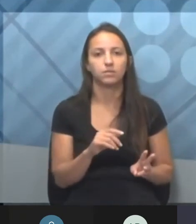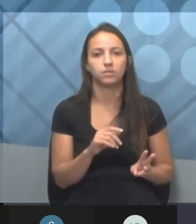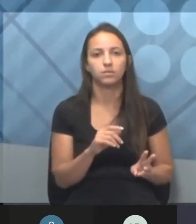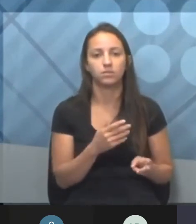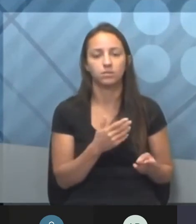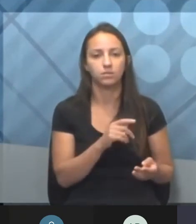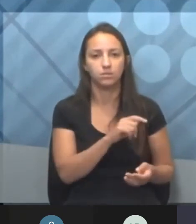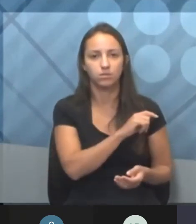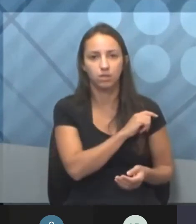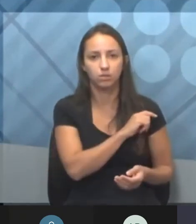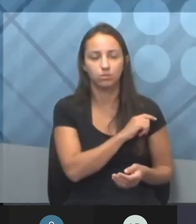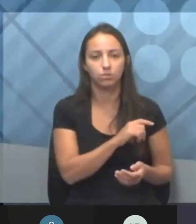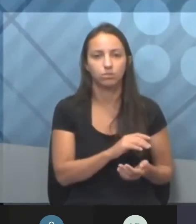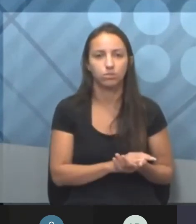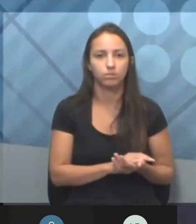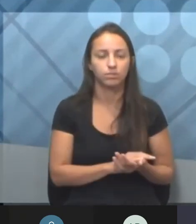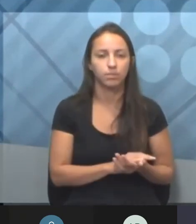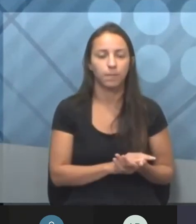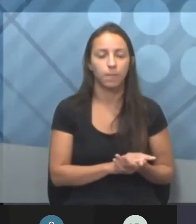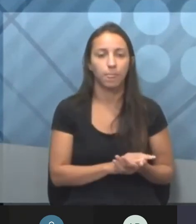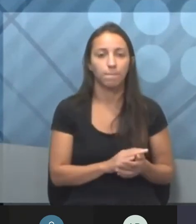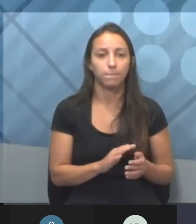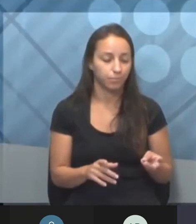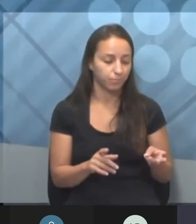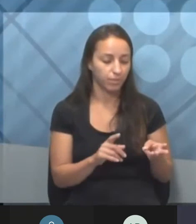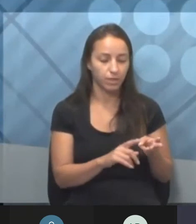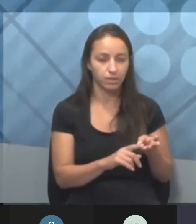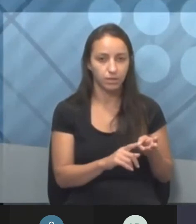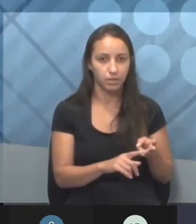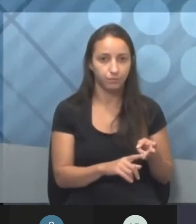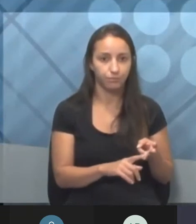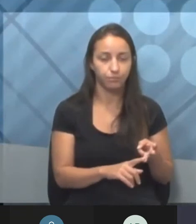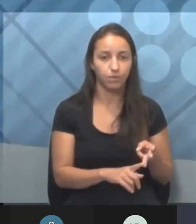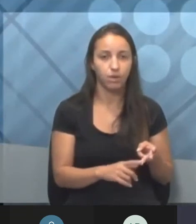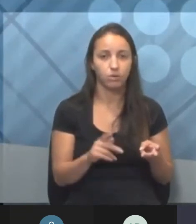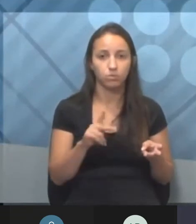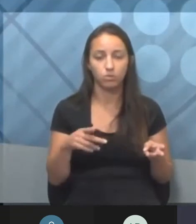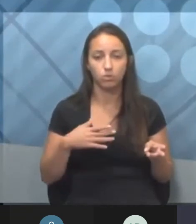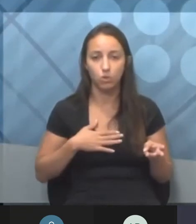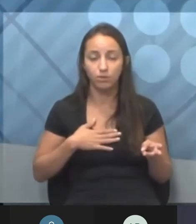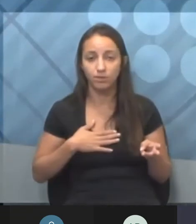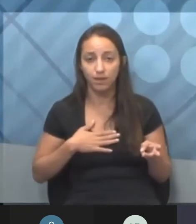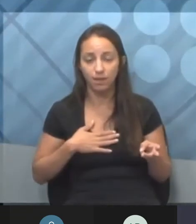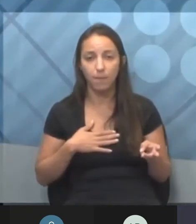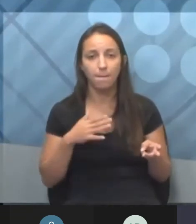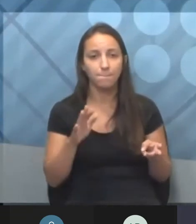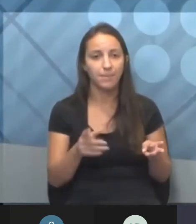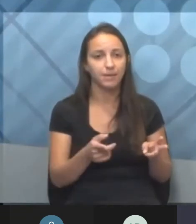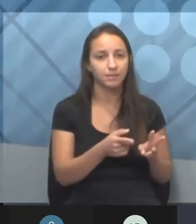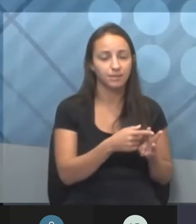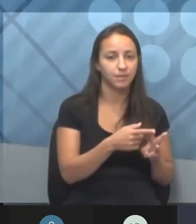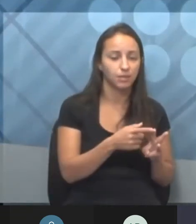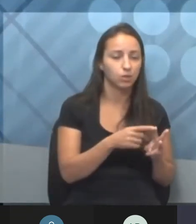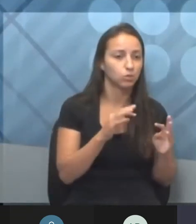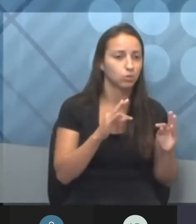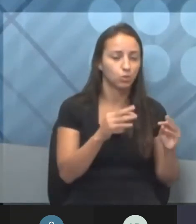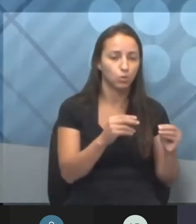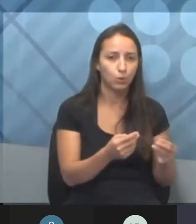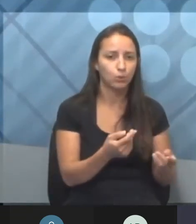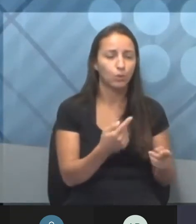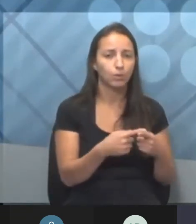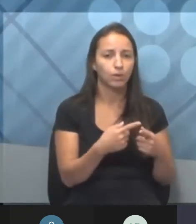professores preferissem para eles usarem aquele um que parece uma casa, o outro era indicado por todos. Esse permite